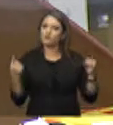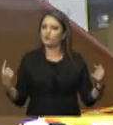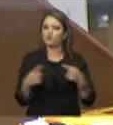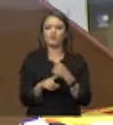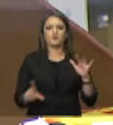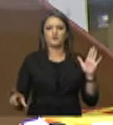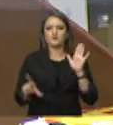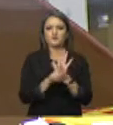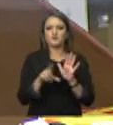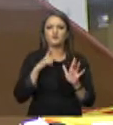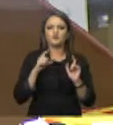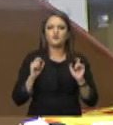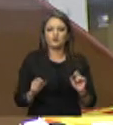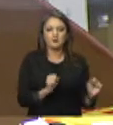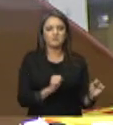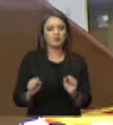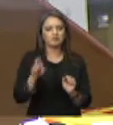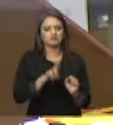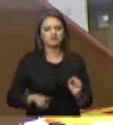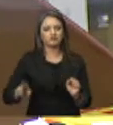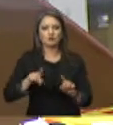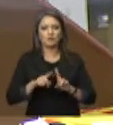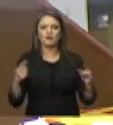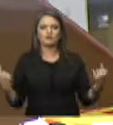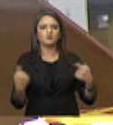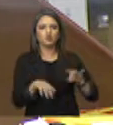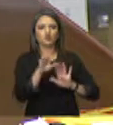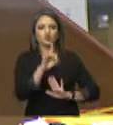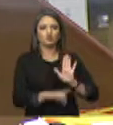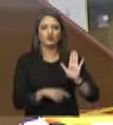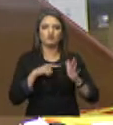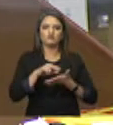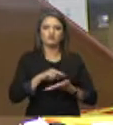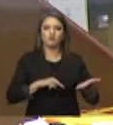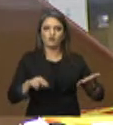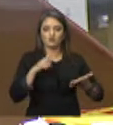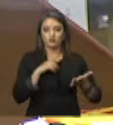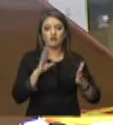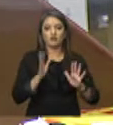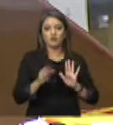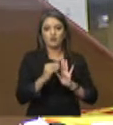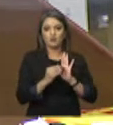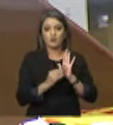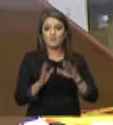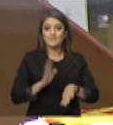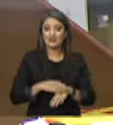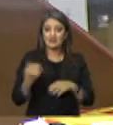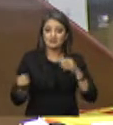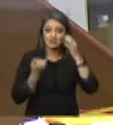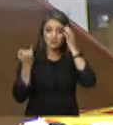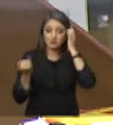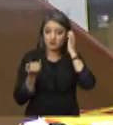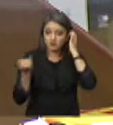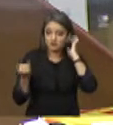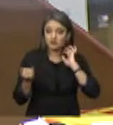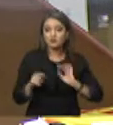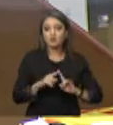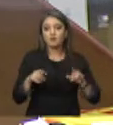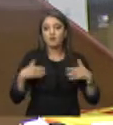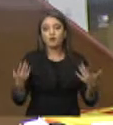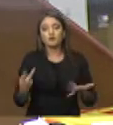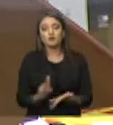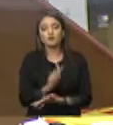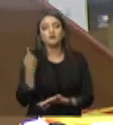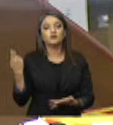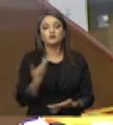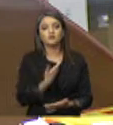ilegal qualquer forma de exercício do poder que viola os direitos reconhecidos pela convenção isso é ainda mais importante quando o estado exerce seu